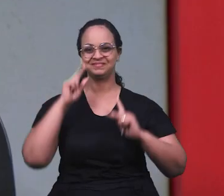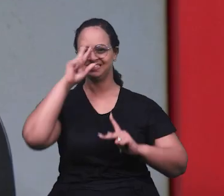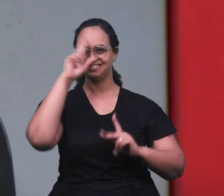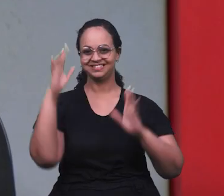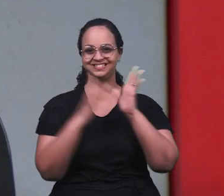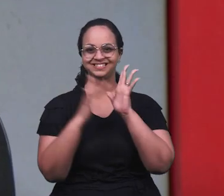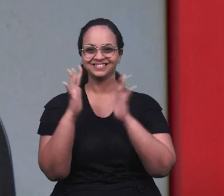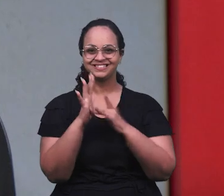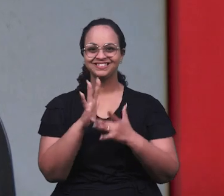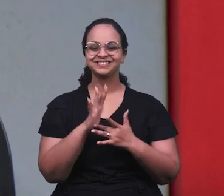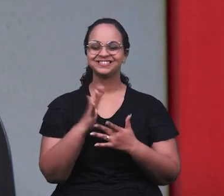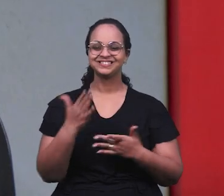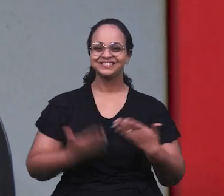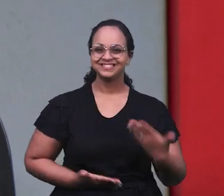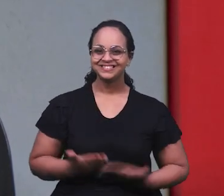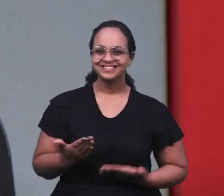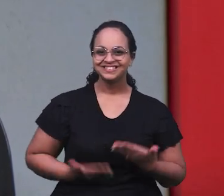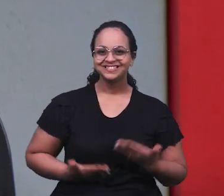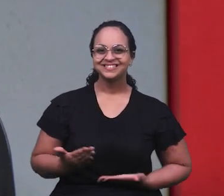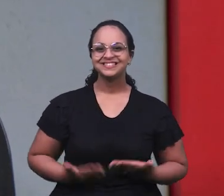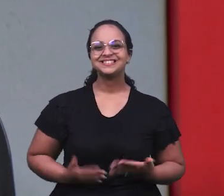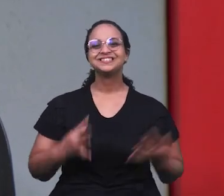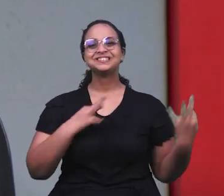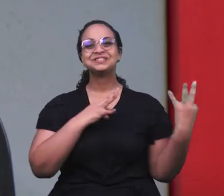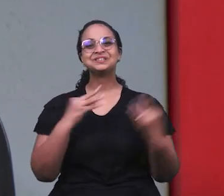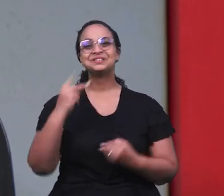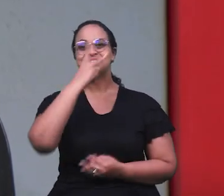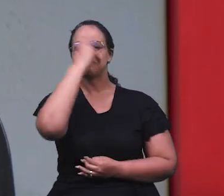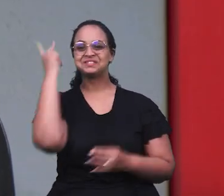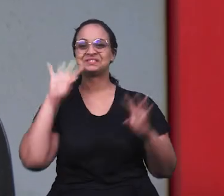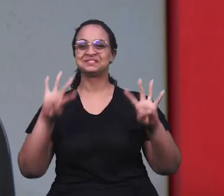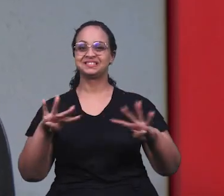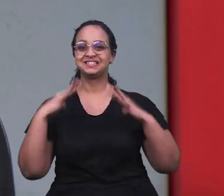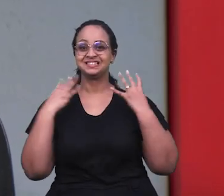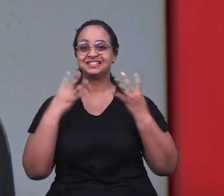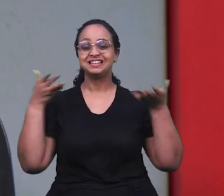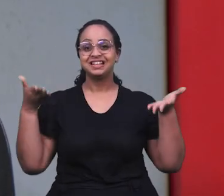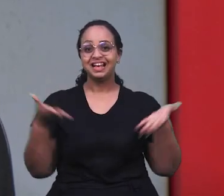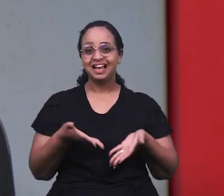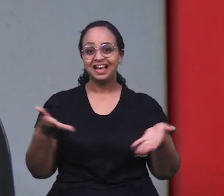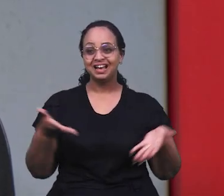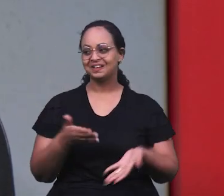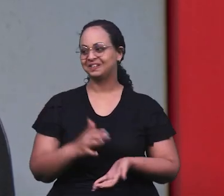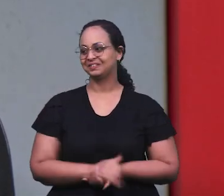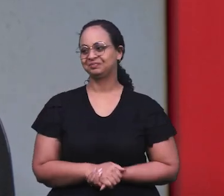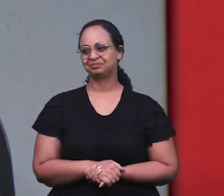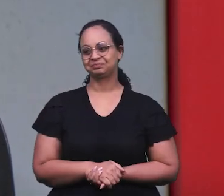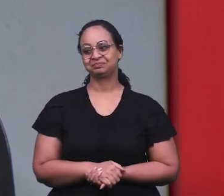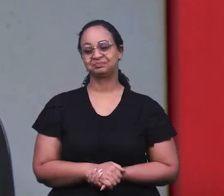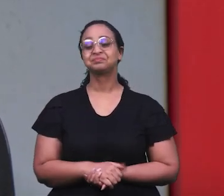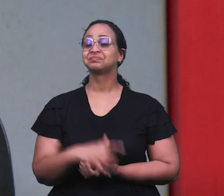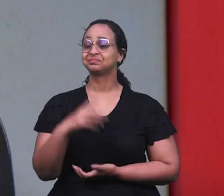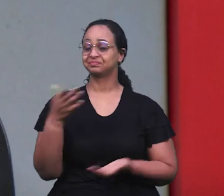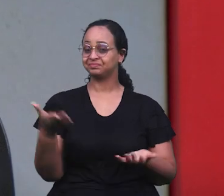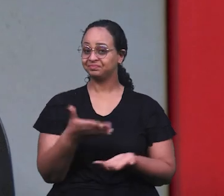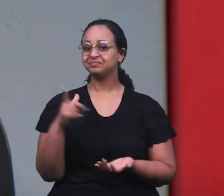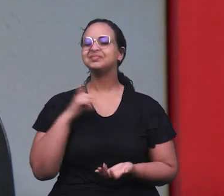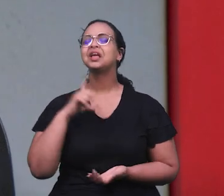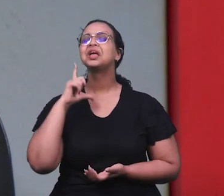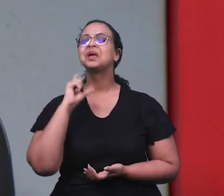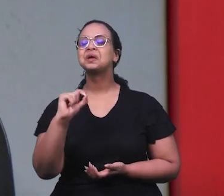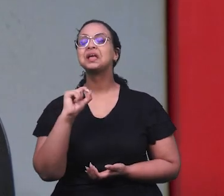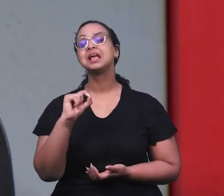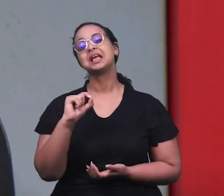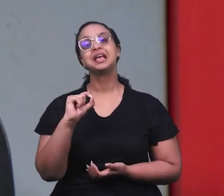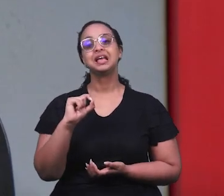A paz do Senhor, meus queridos, a paz do Senhor, meus irmãos, todos aqueles que estão nos assistindo. Hoje nós vamos começar mais um programa de